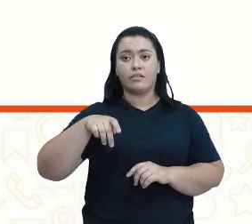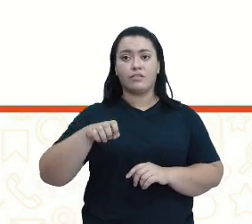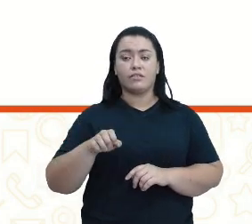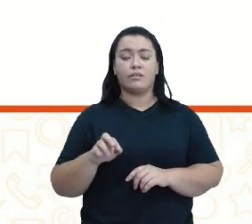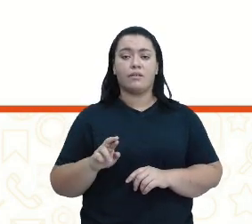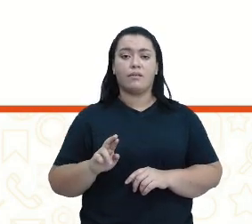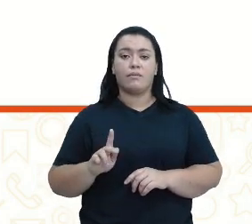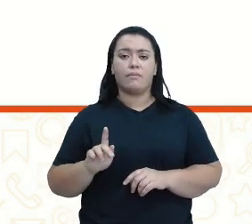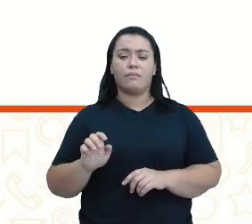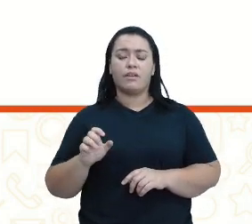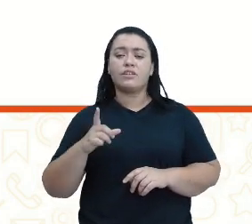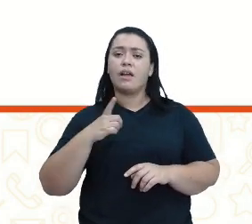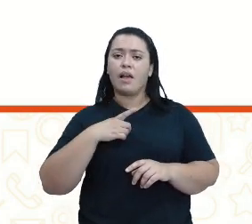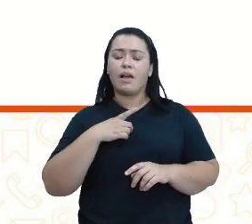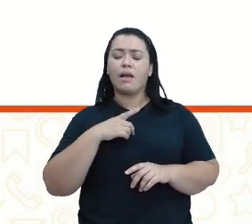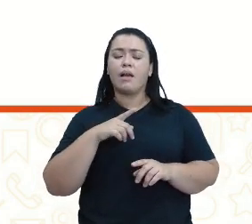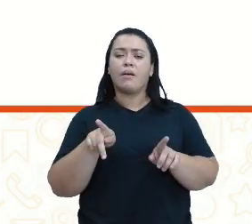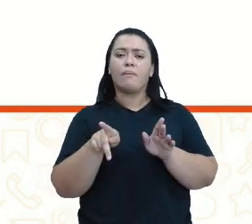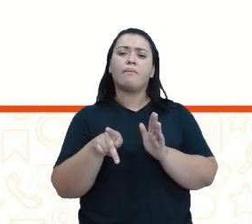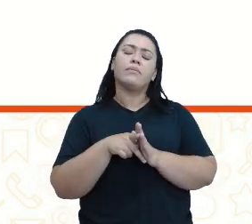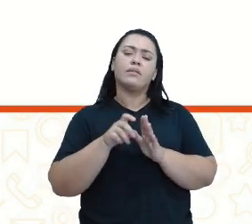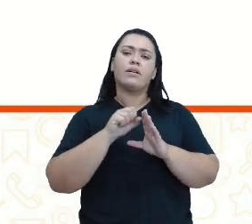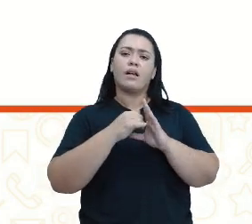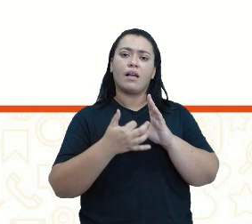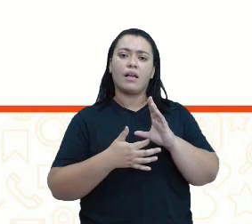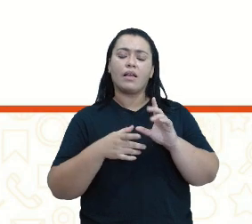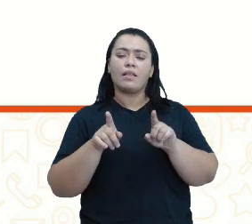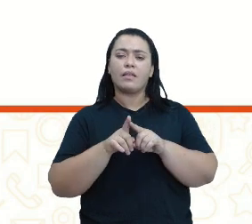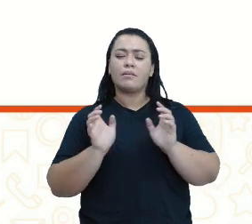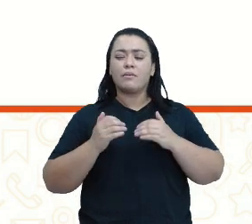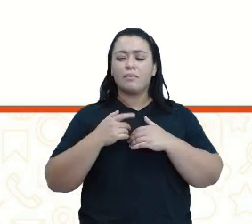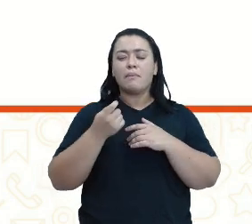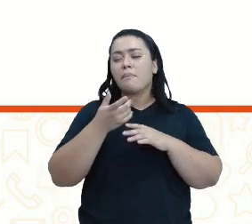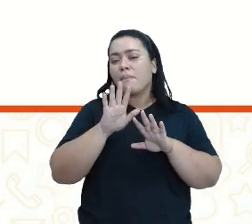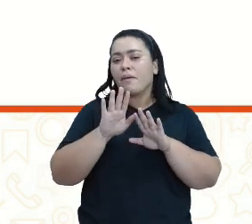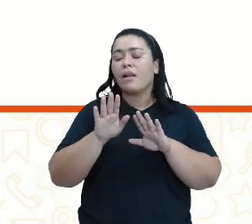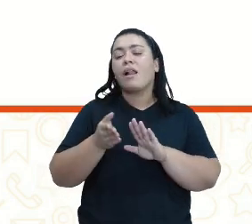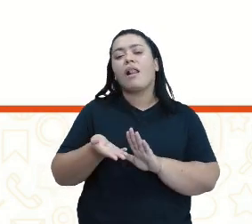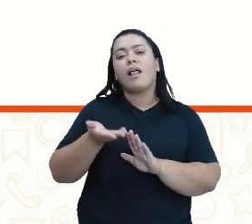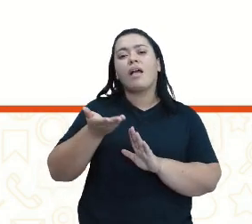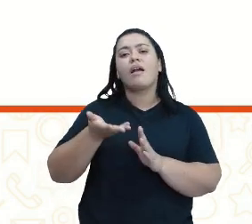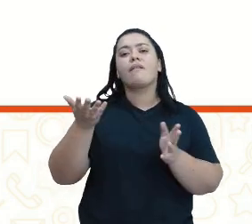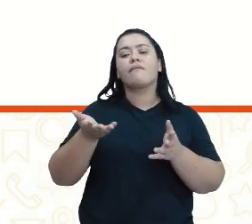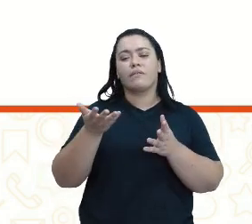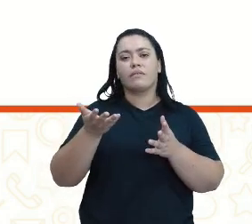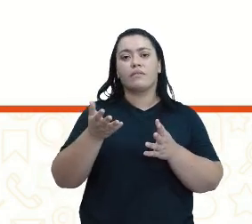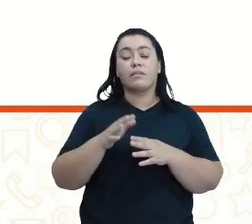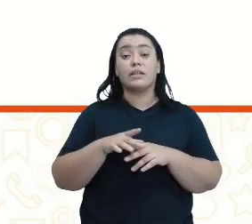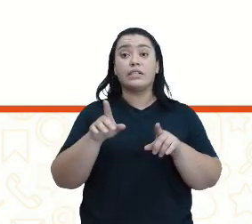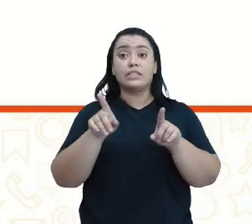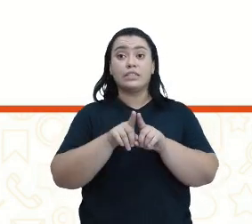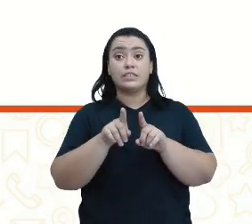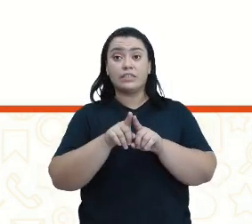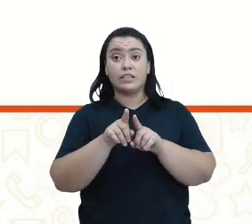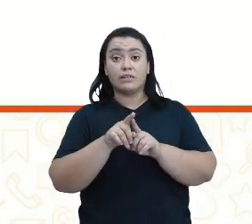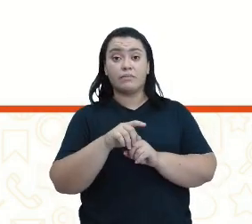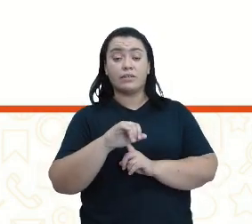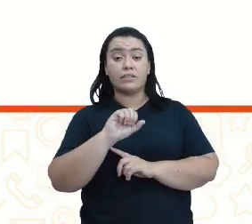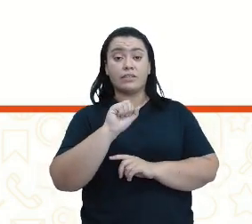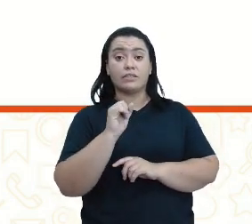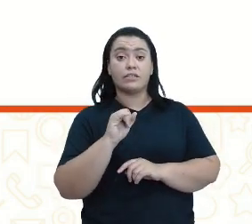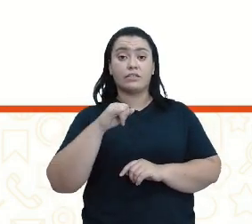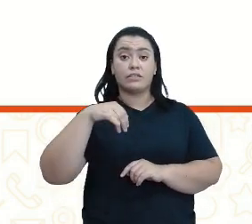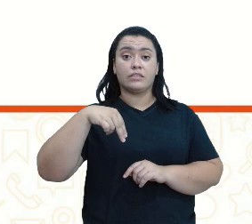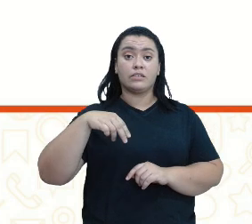maneira mais leve. E o estudante com a síndrome de Rett, ele que dá em meninas, ele é